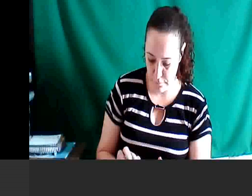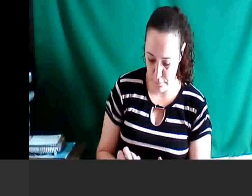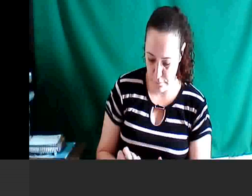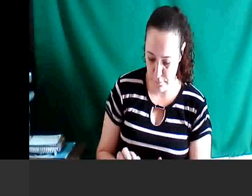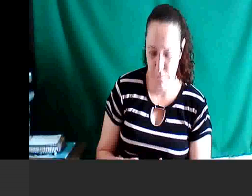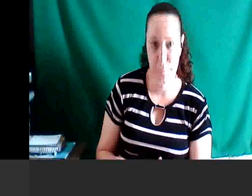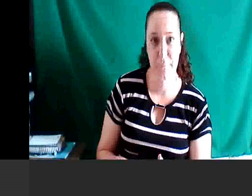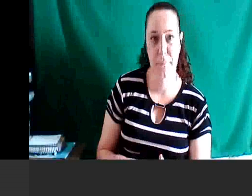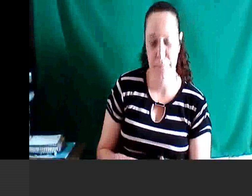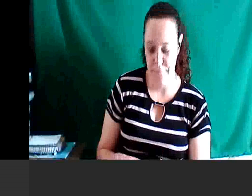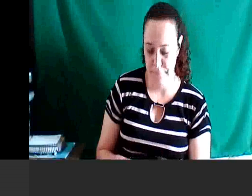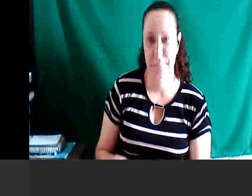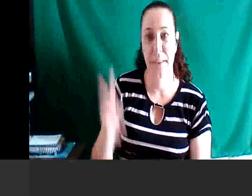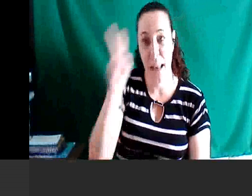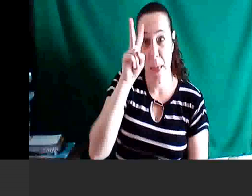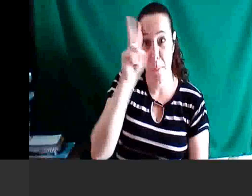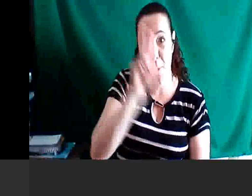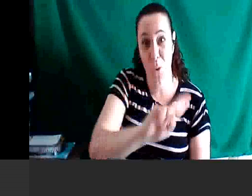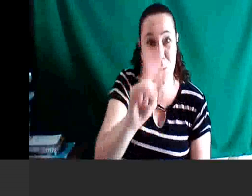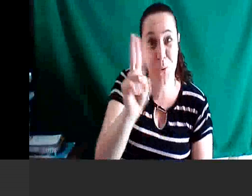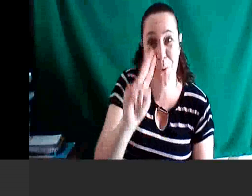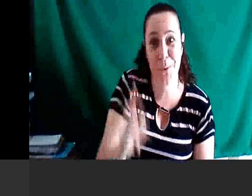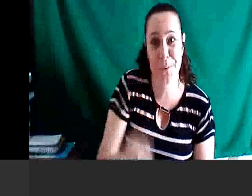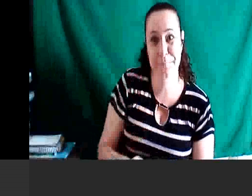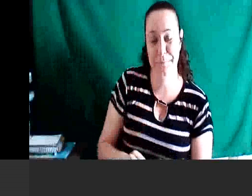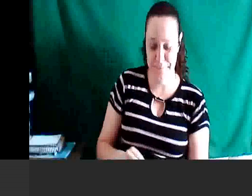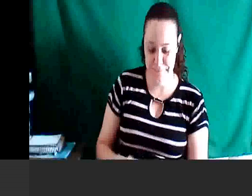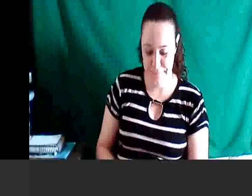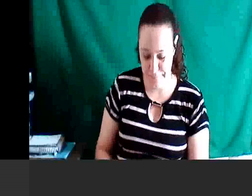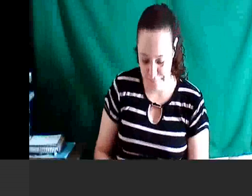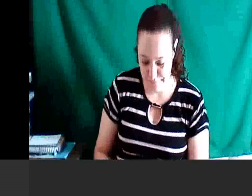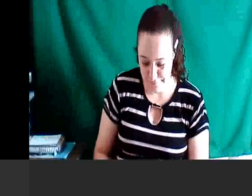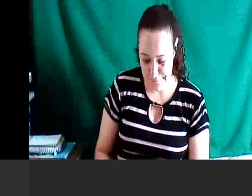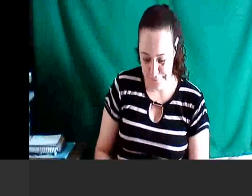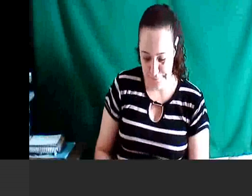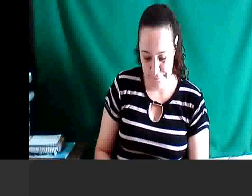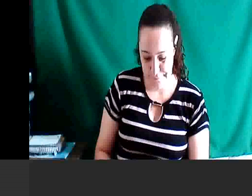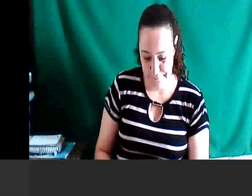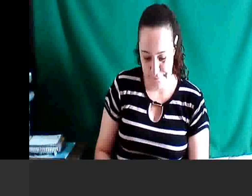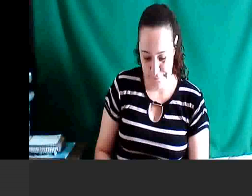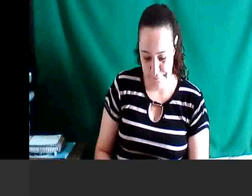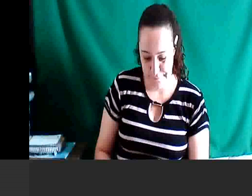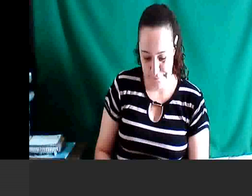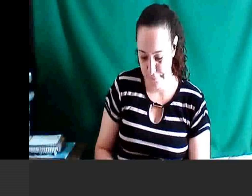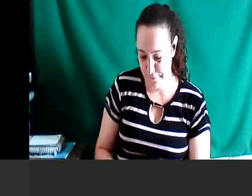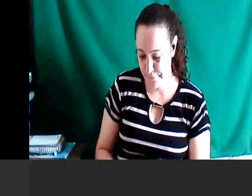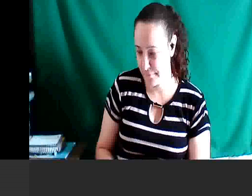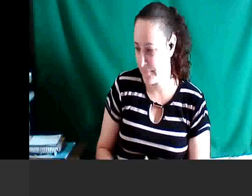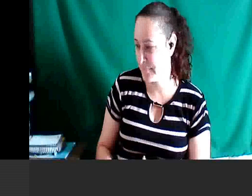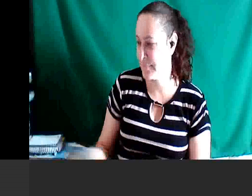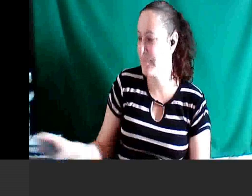Pessoal, começa com O, né? OASP. Estão enxergando a lousa aí?